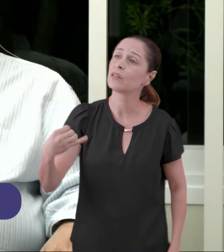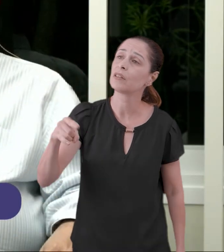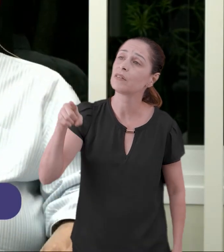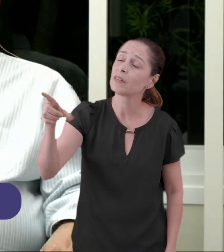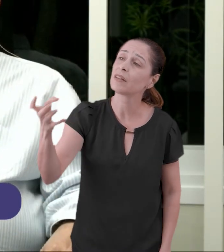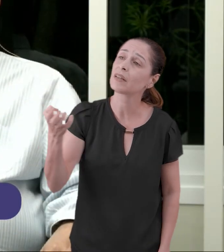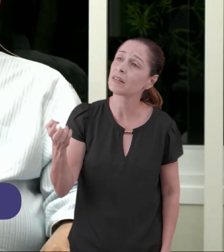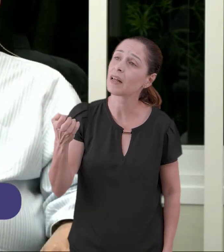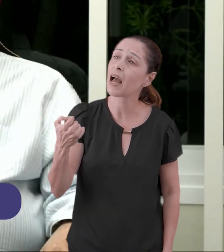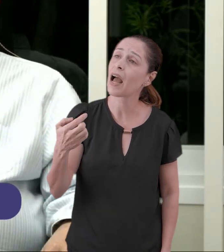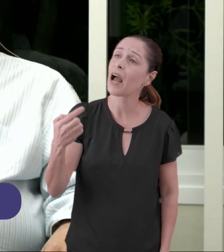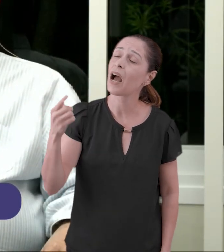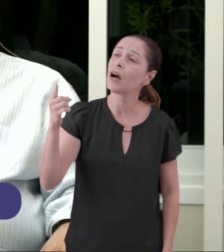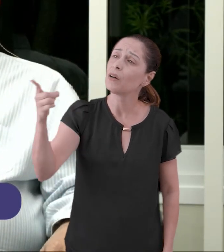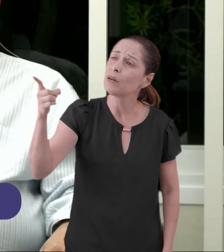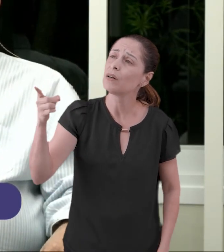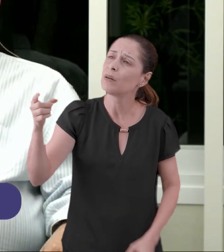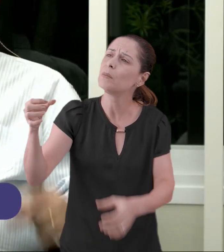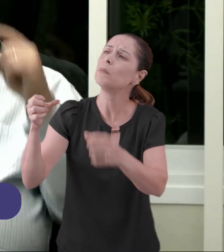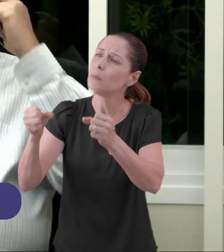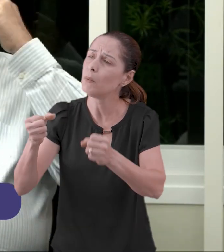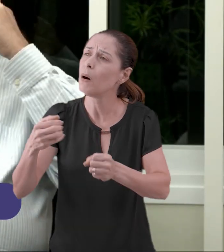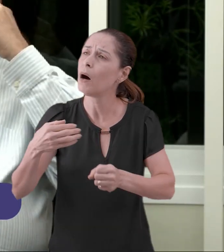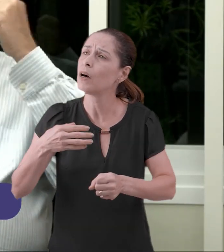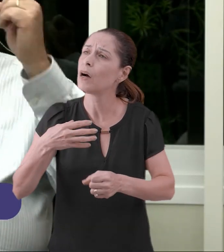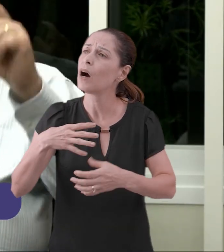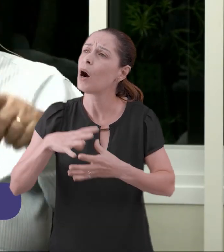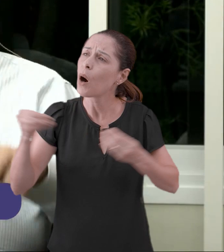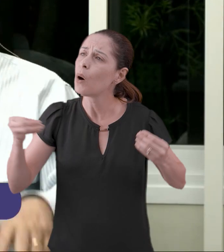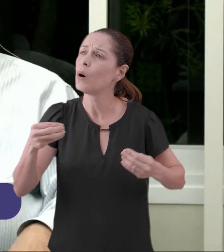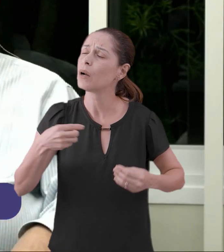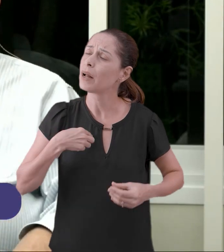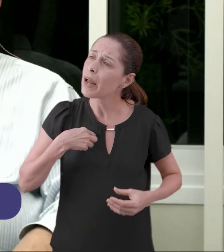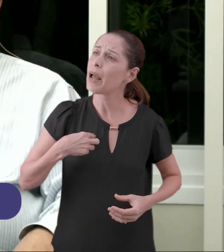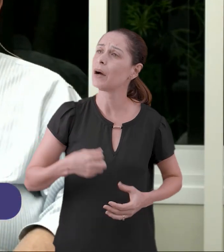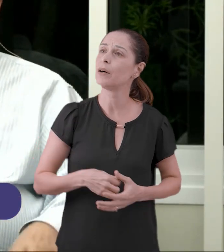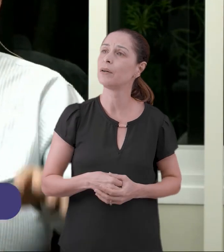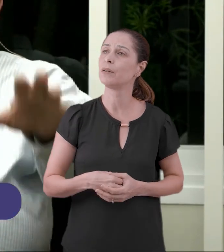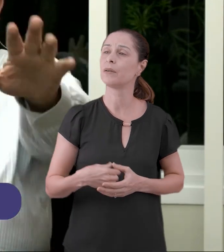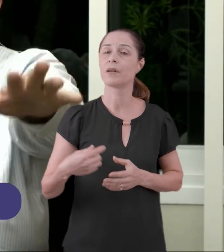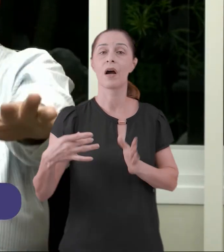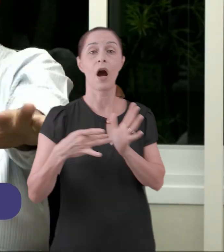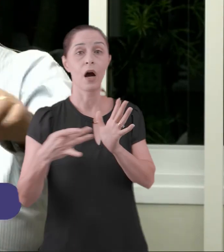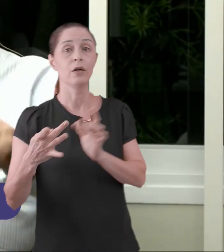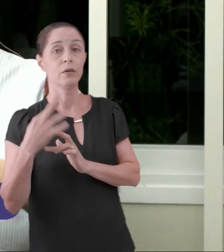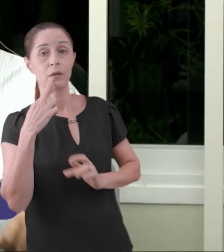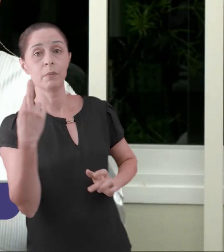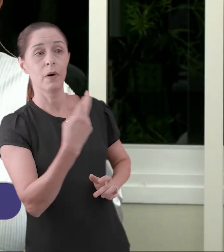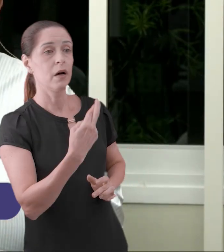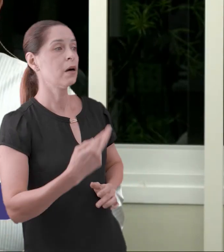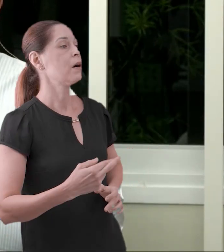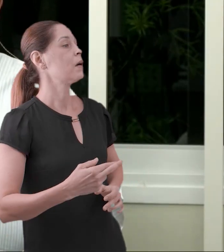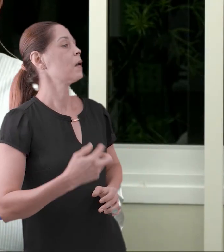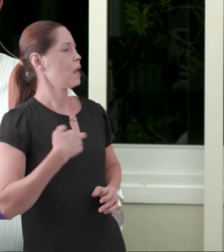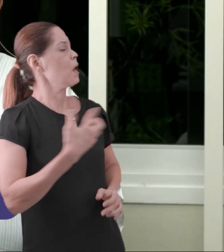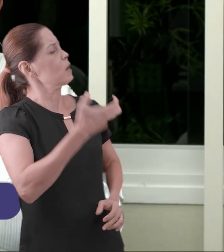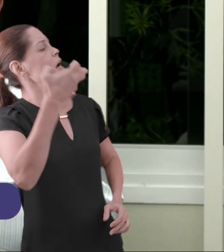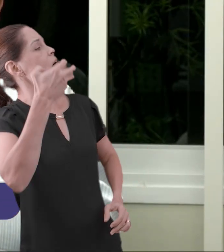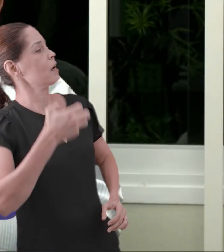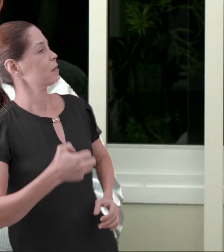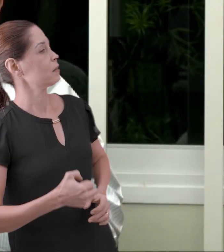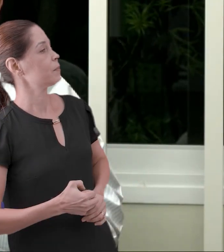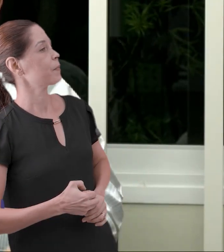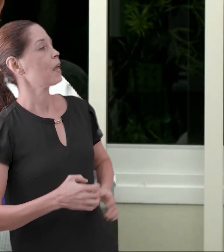curar. E Jesus diz, eu quero. Mas Jesus não disse somente eu quero. Jesus tocou no leproso,